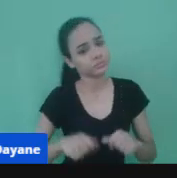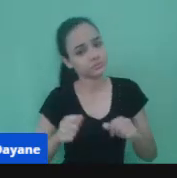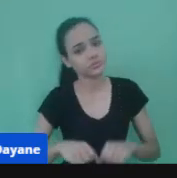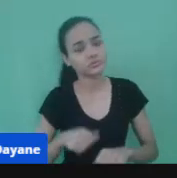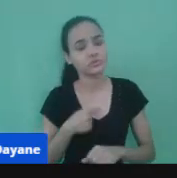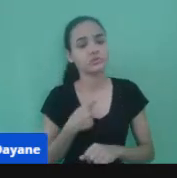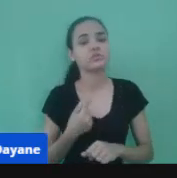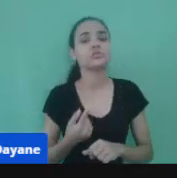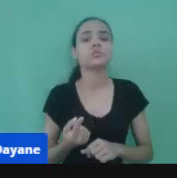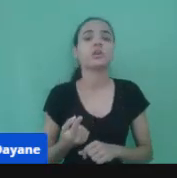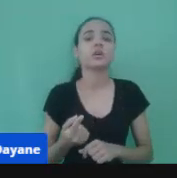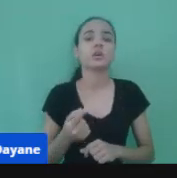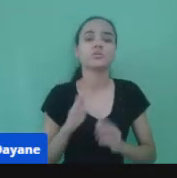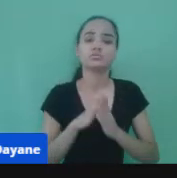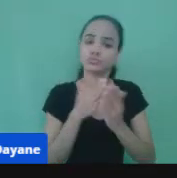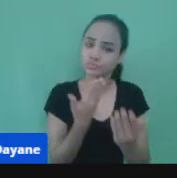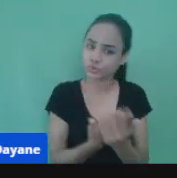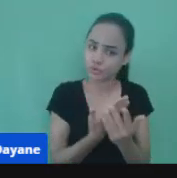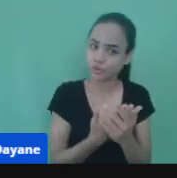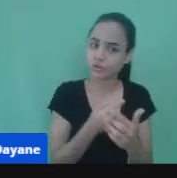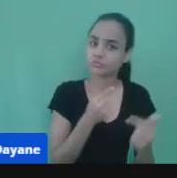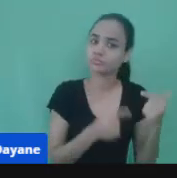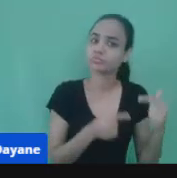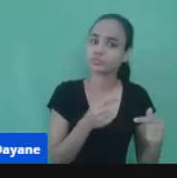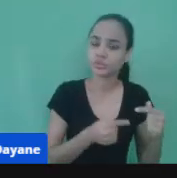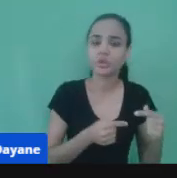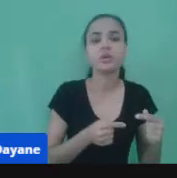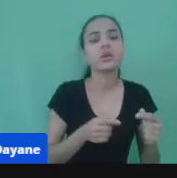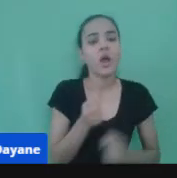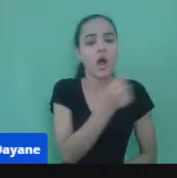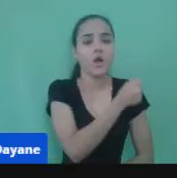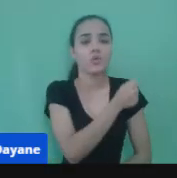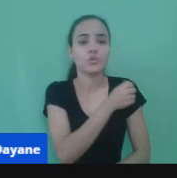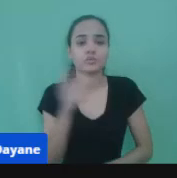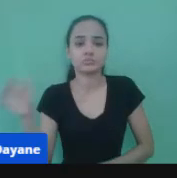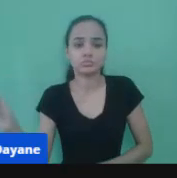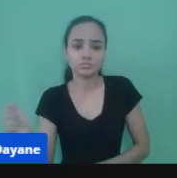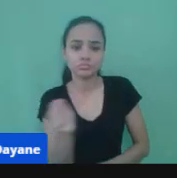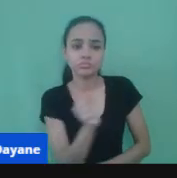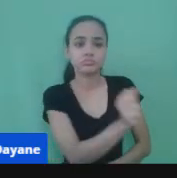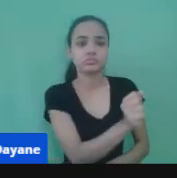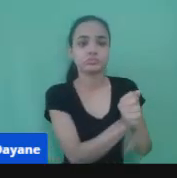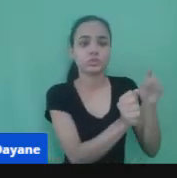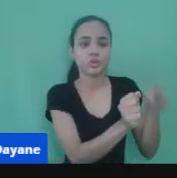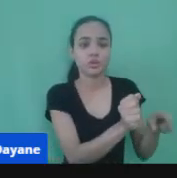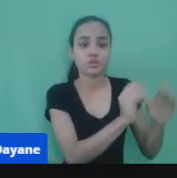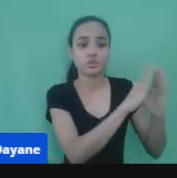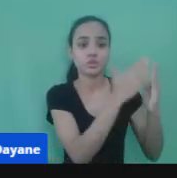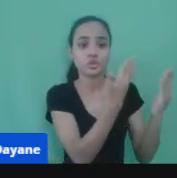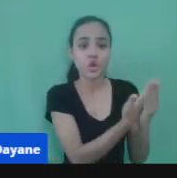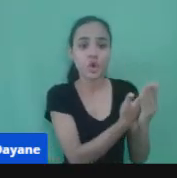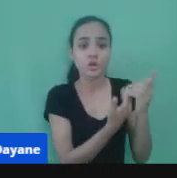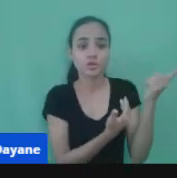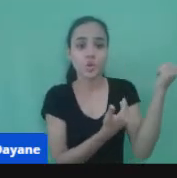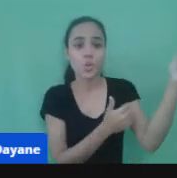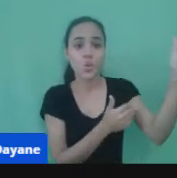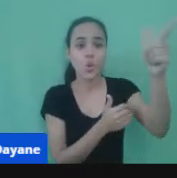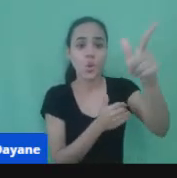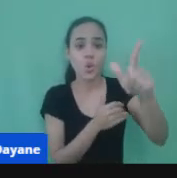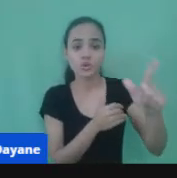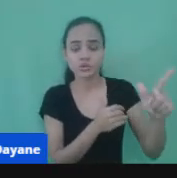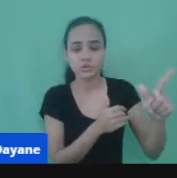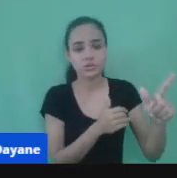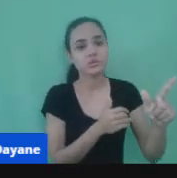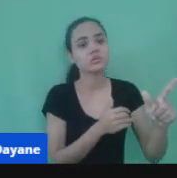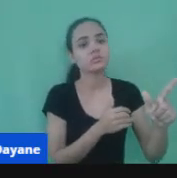para participar dessas reuniões com outras escolas. Então, debater a educação ambiental em várias esferas.